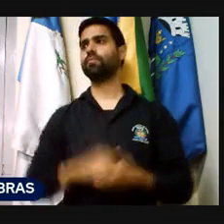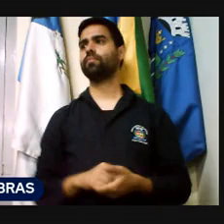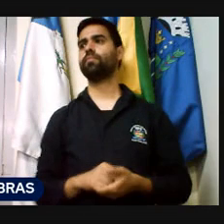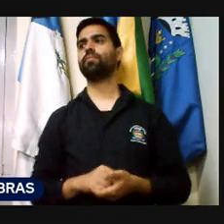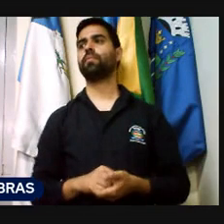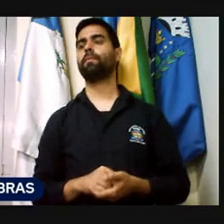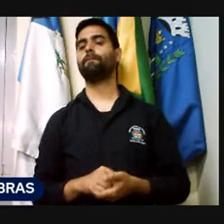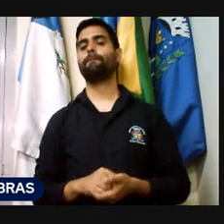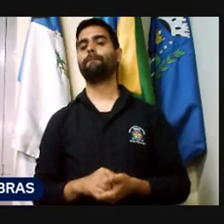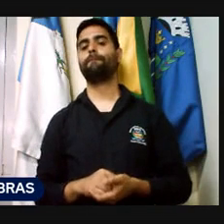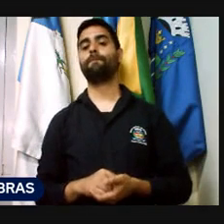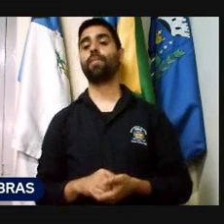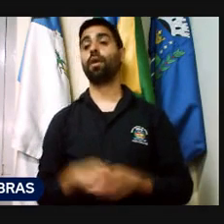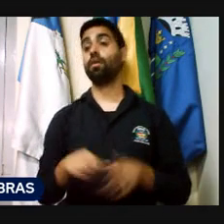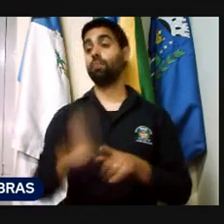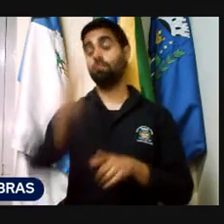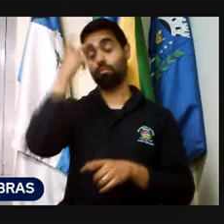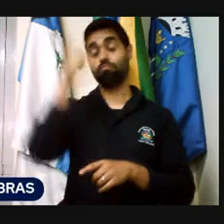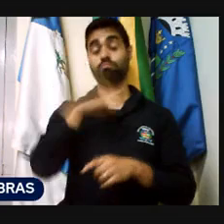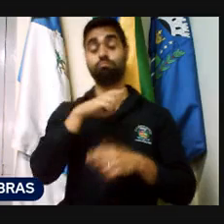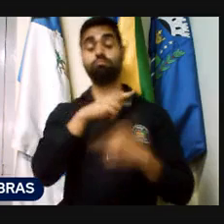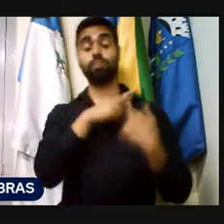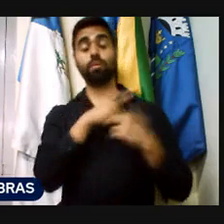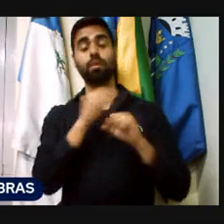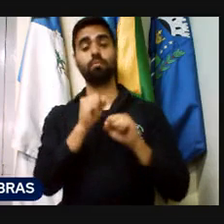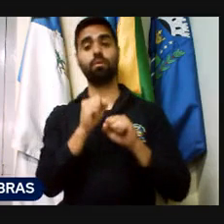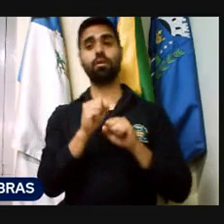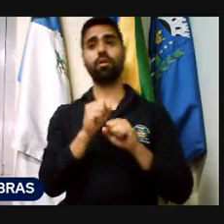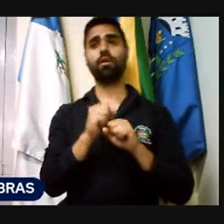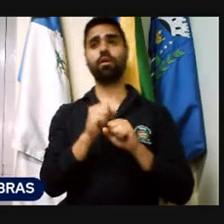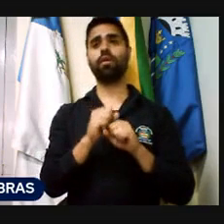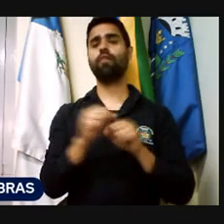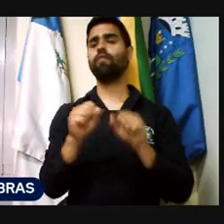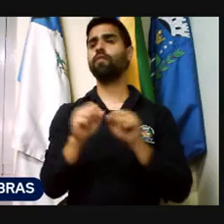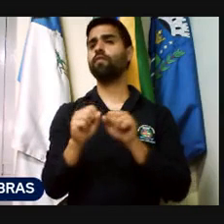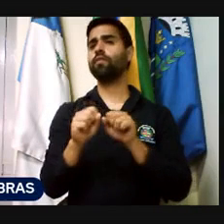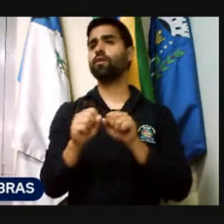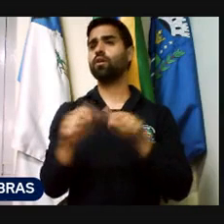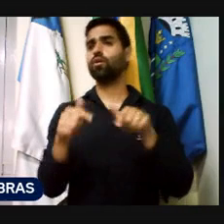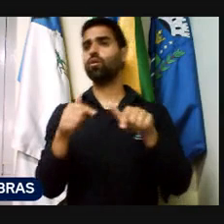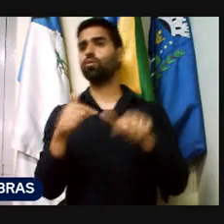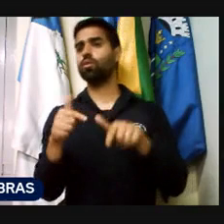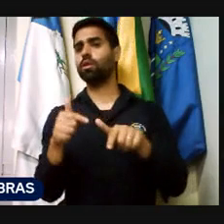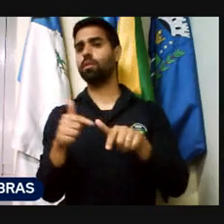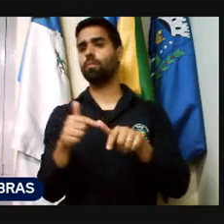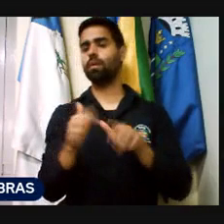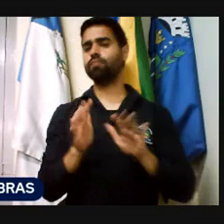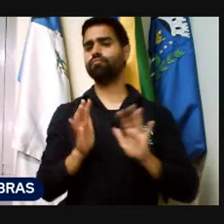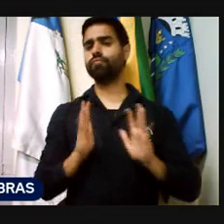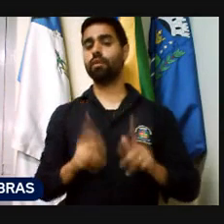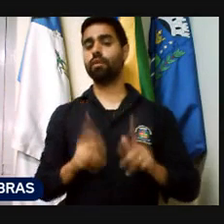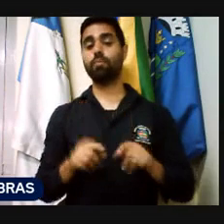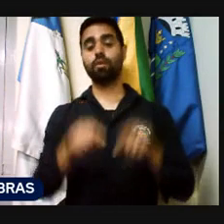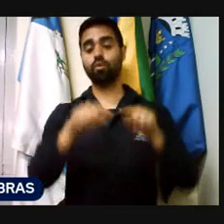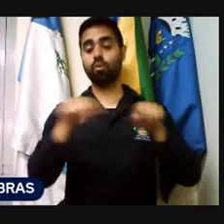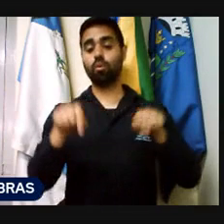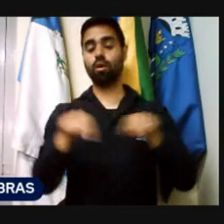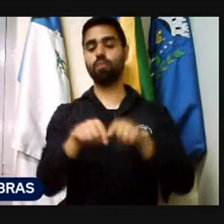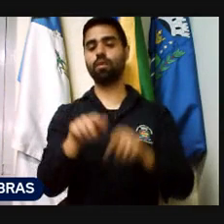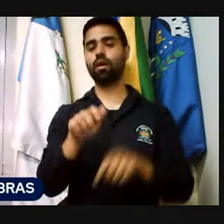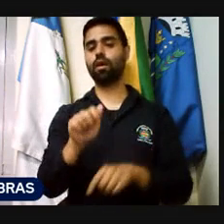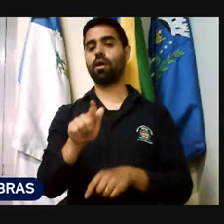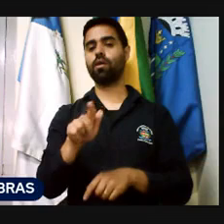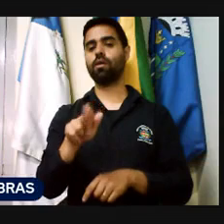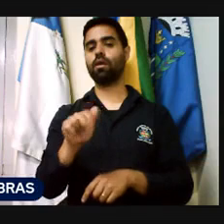Furtado da Graça e a quem mais de direito do seu governo solicitar que seja realizado o serviço de roçagem em torno do campo da Água Fria,